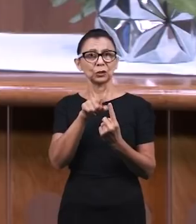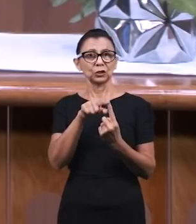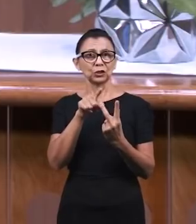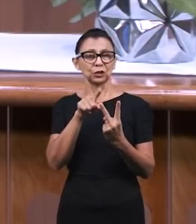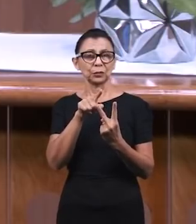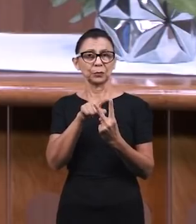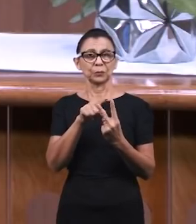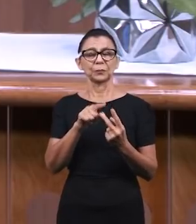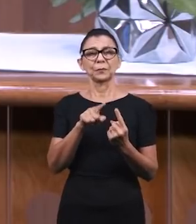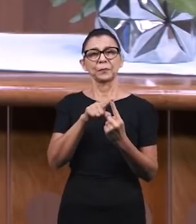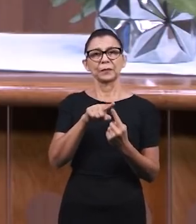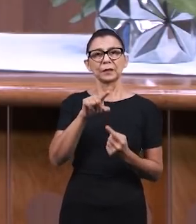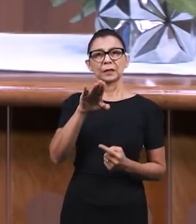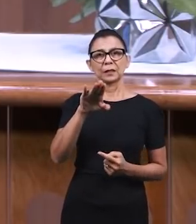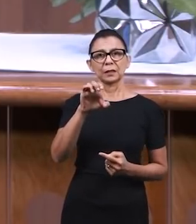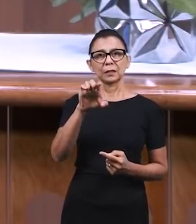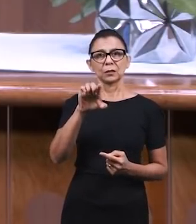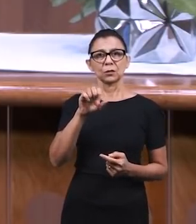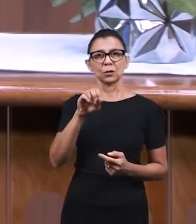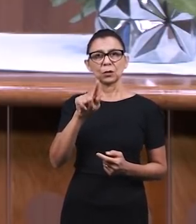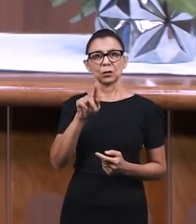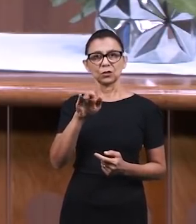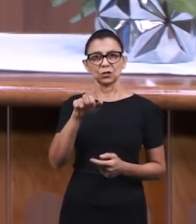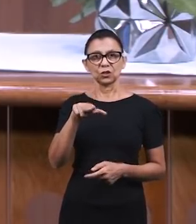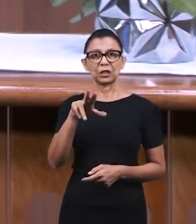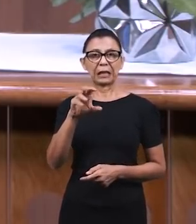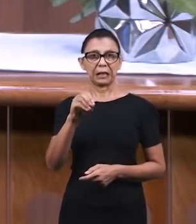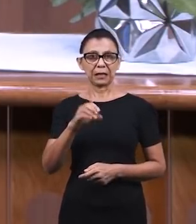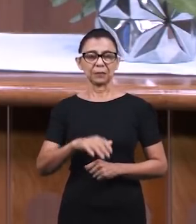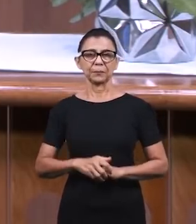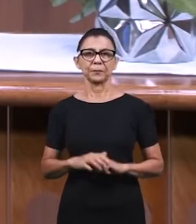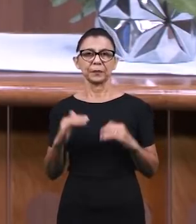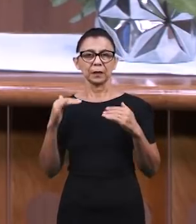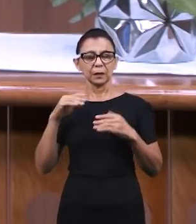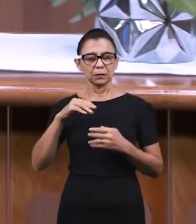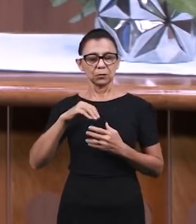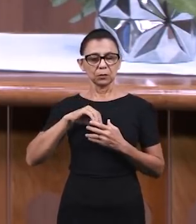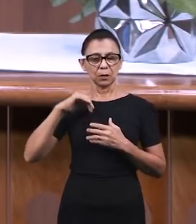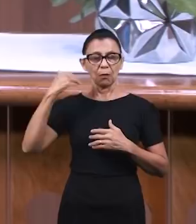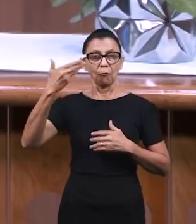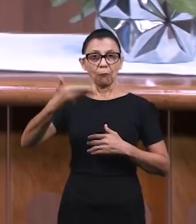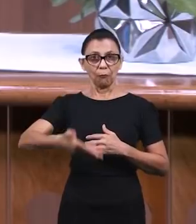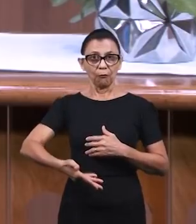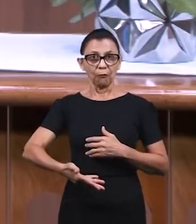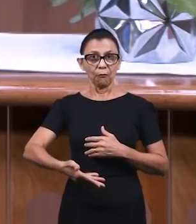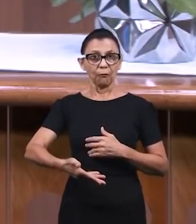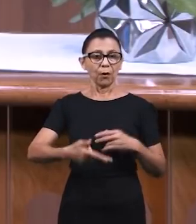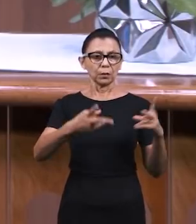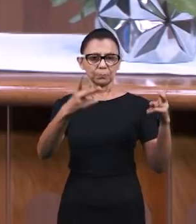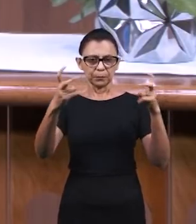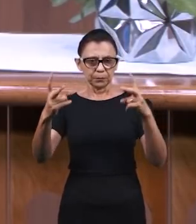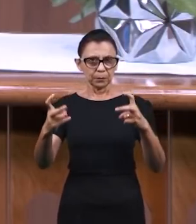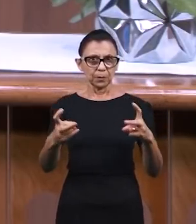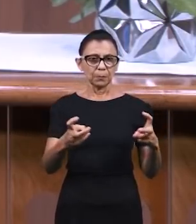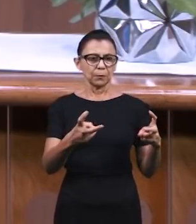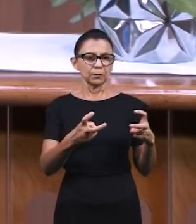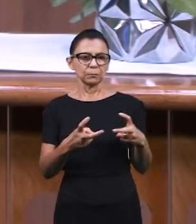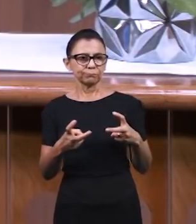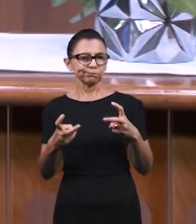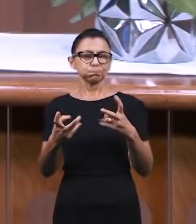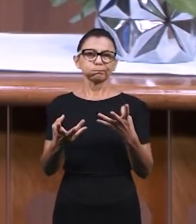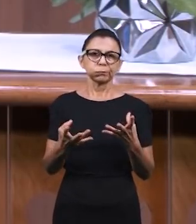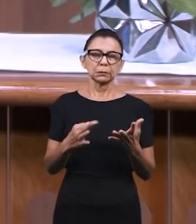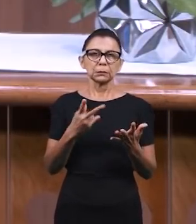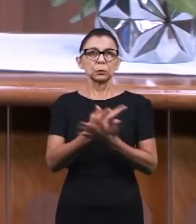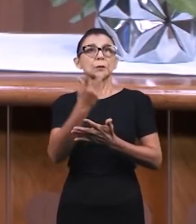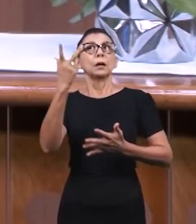Você tem a depressão exógena, ou seja, ela é uma depressão de fora para dentro. Ou seja, você tem uma